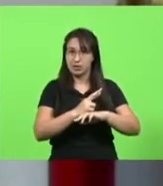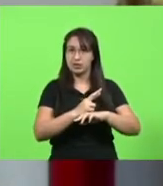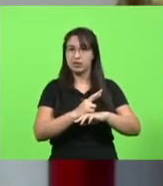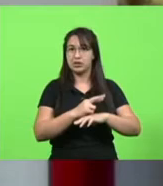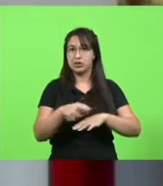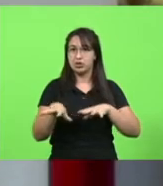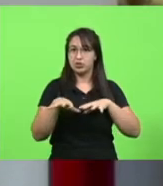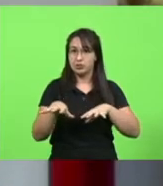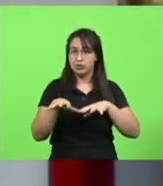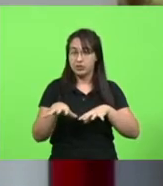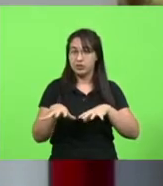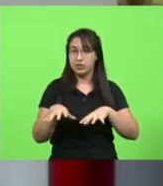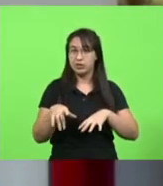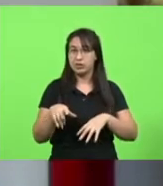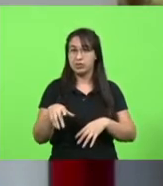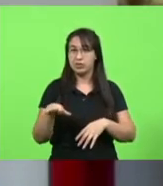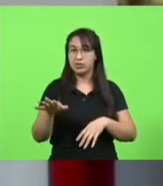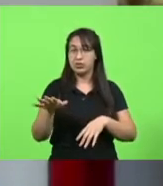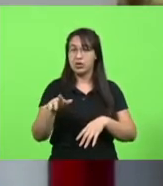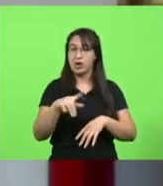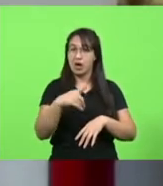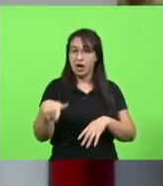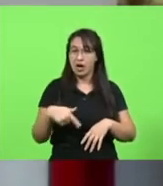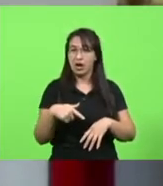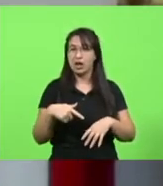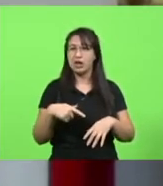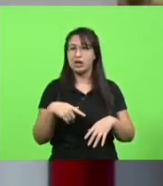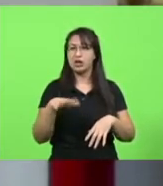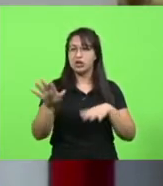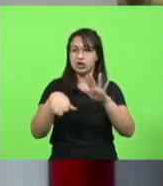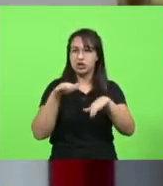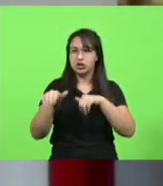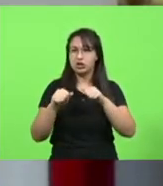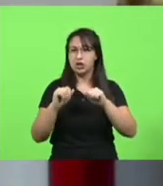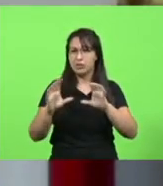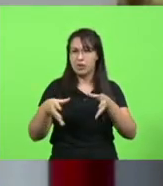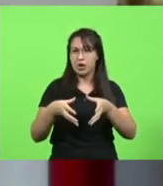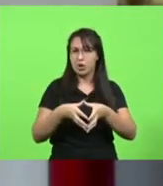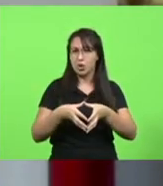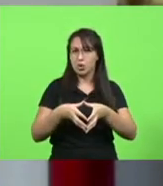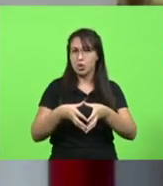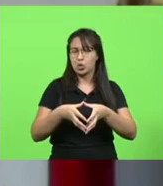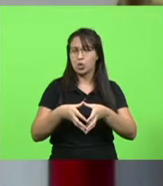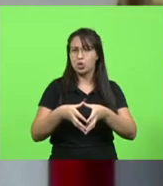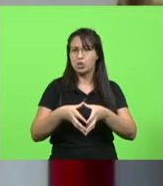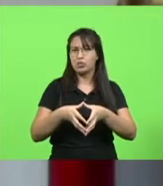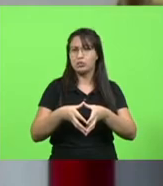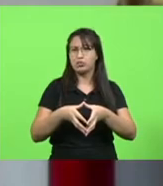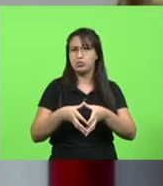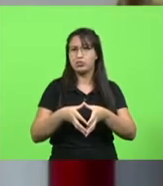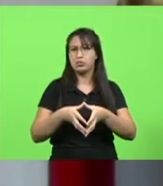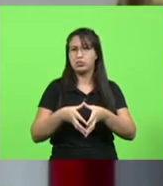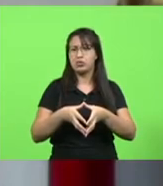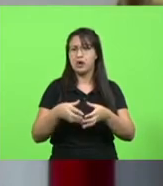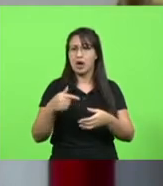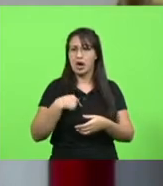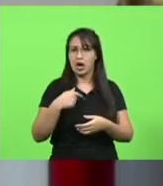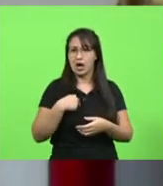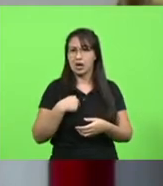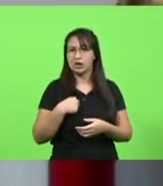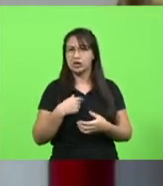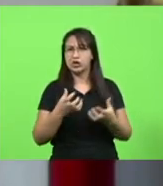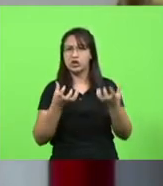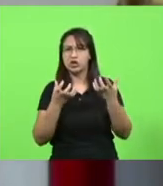envolvidos. Quando somos chamados, as nossas reivindicações não estão sendo atendidas. A exemplo do